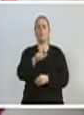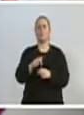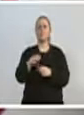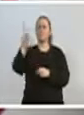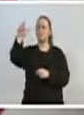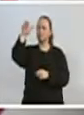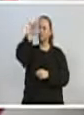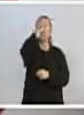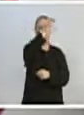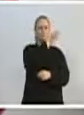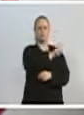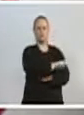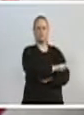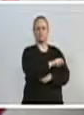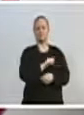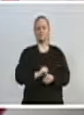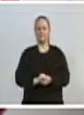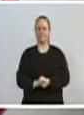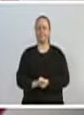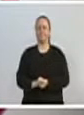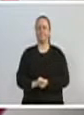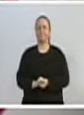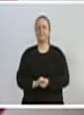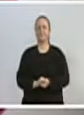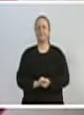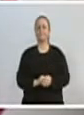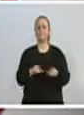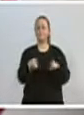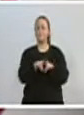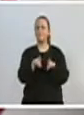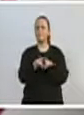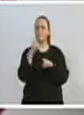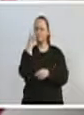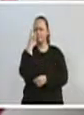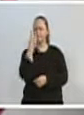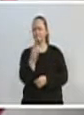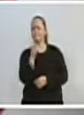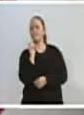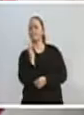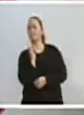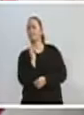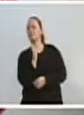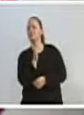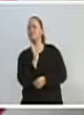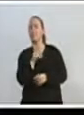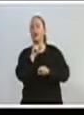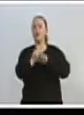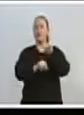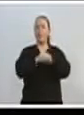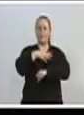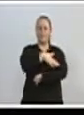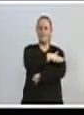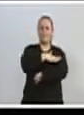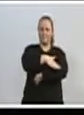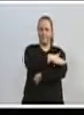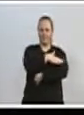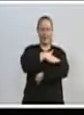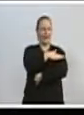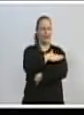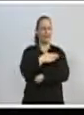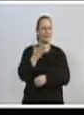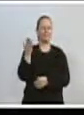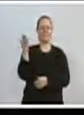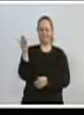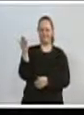a realização das faixas elevadas. Eu também pude observar, ter a foto aqui na Praça Fritz Miller, doutor Fritz Miller,